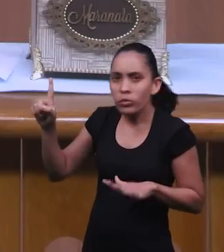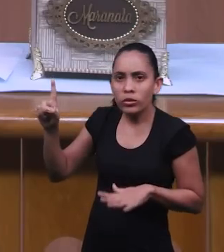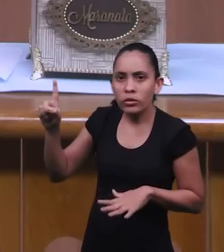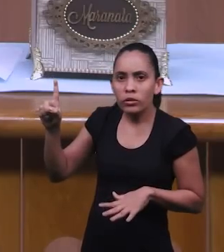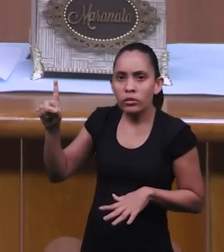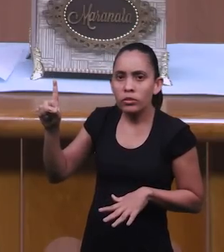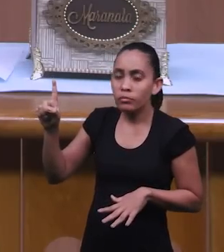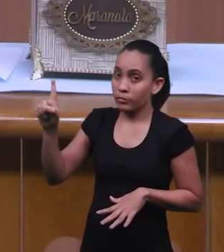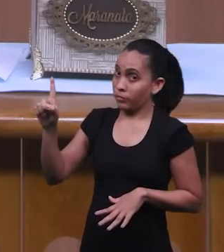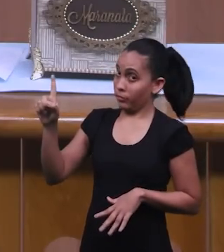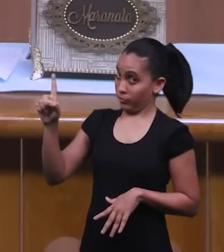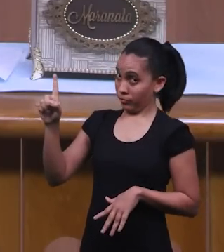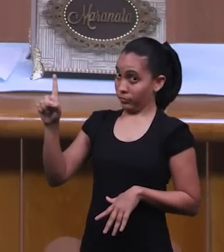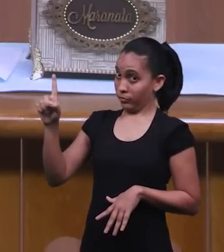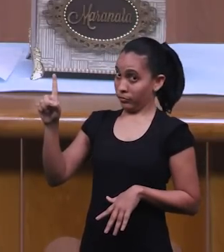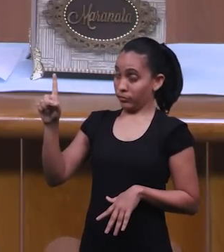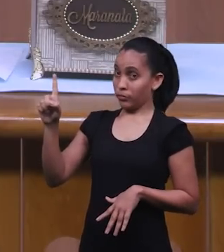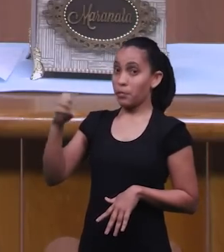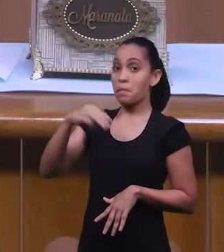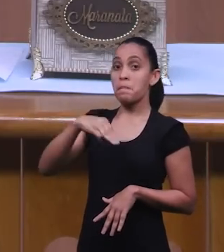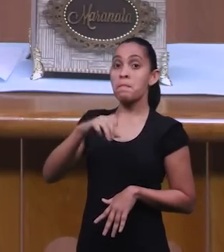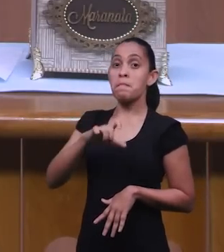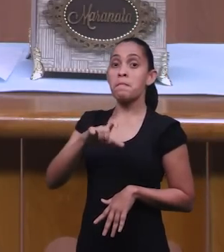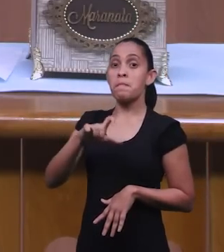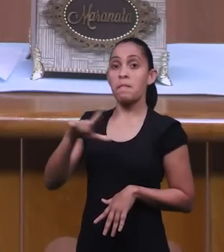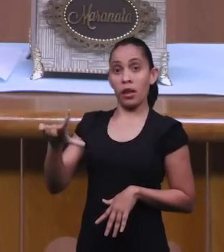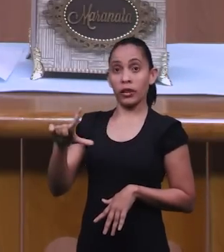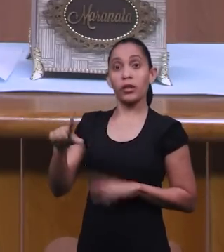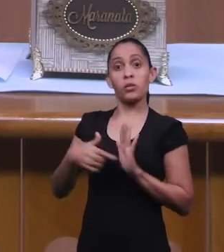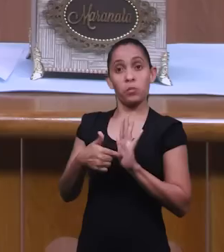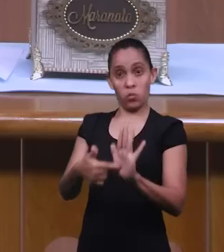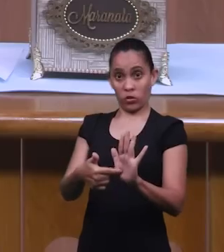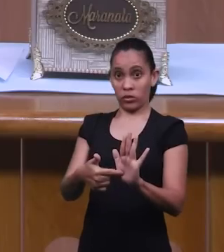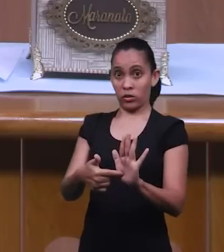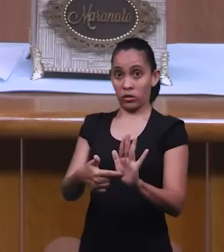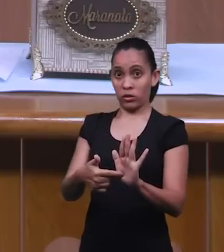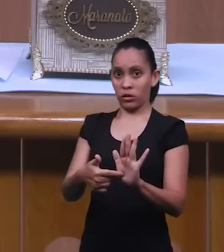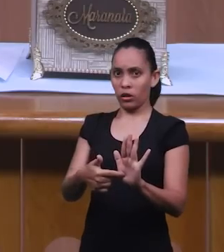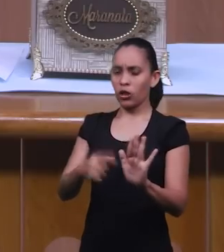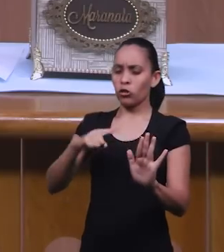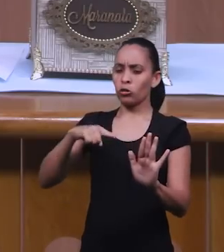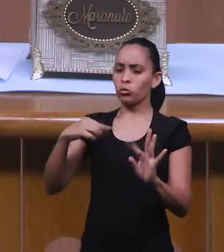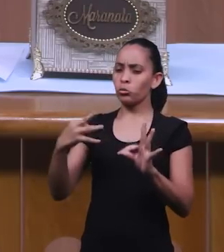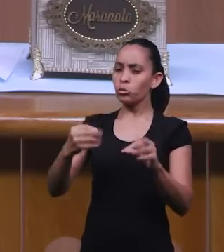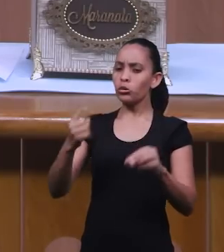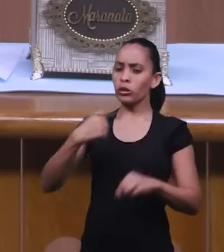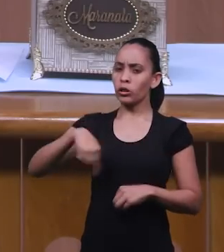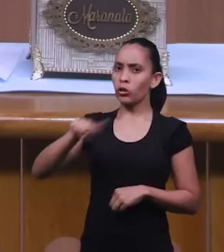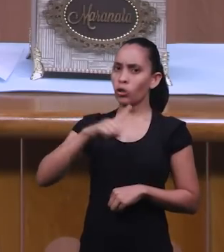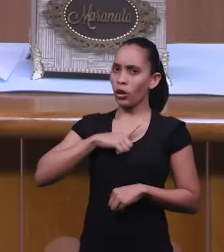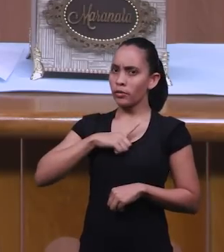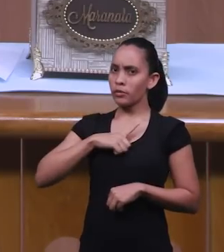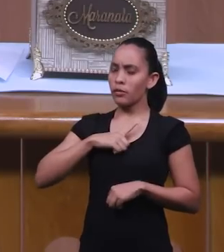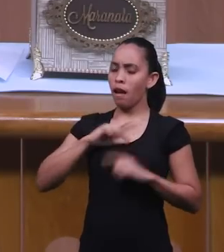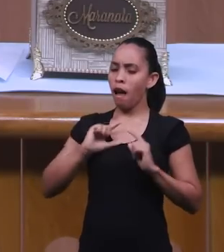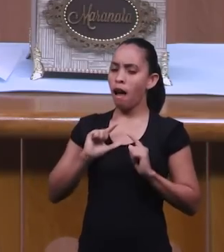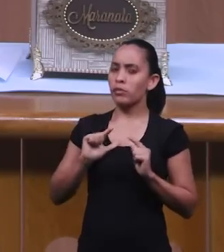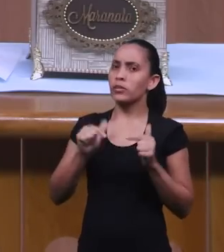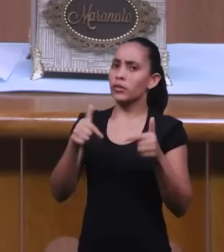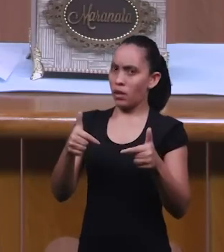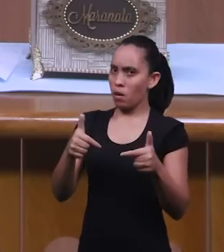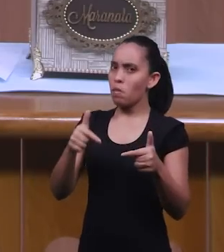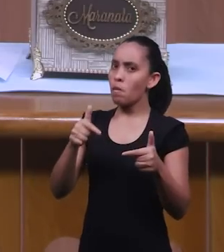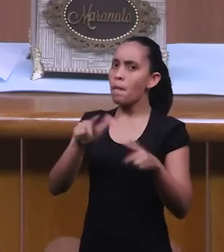Malaquias fala isso. Nós não estamos debaixo da lei, estamos debaixo da graça. E tudo que fazemos por fé, porque o que não é por fé